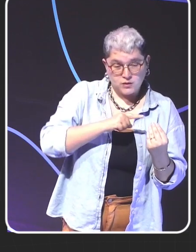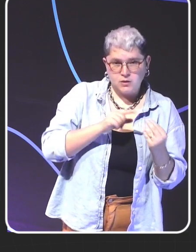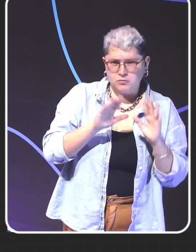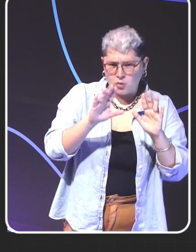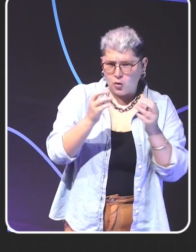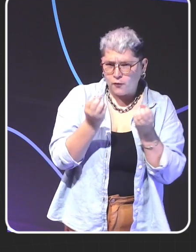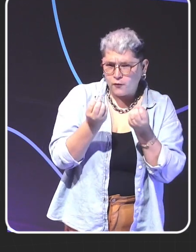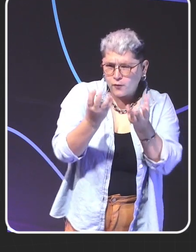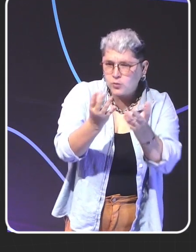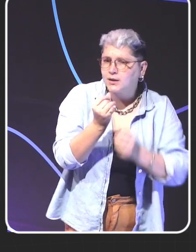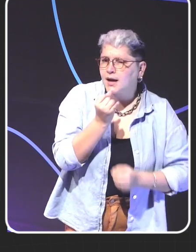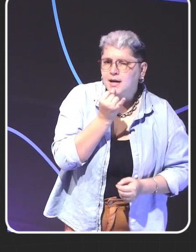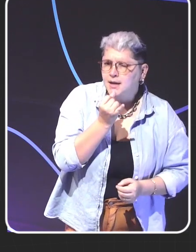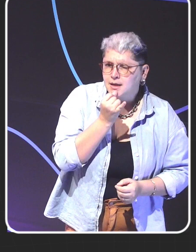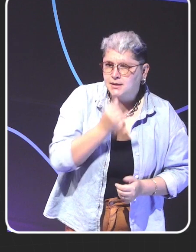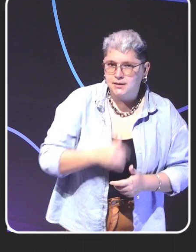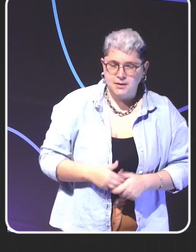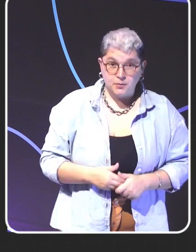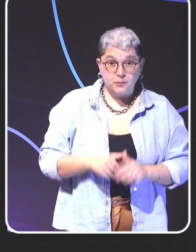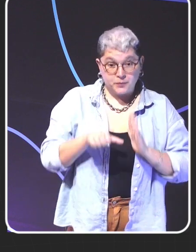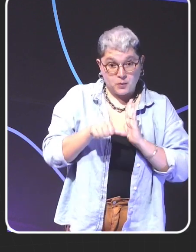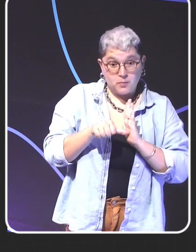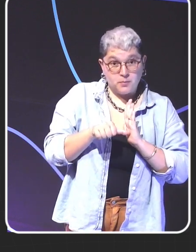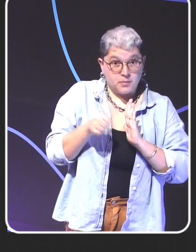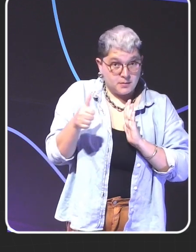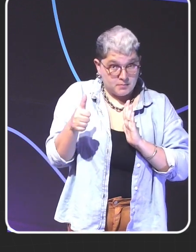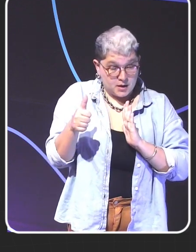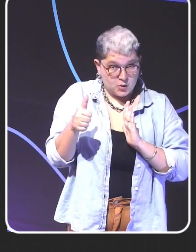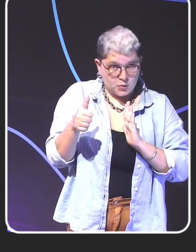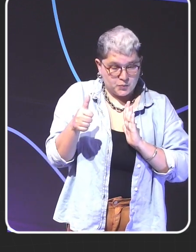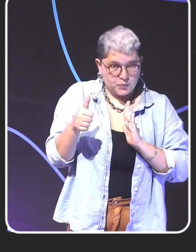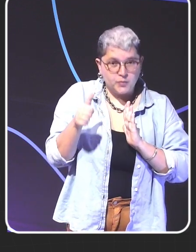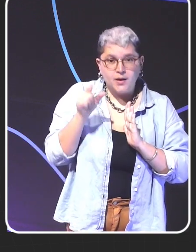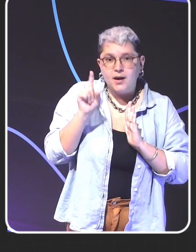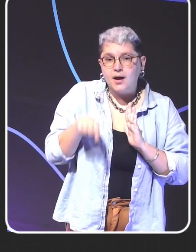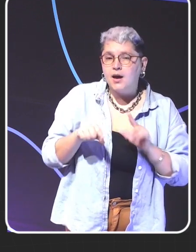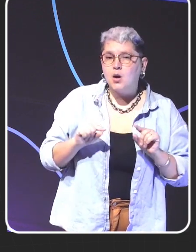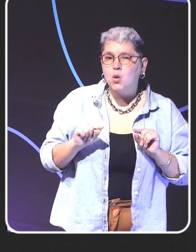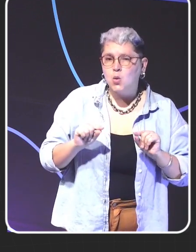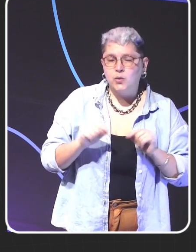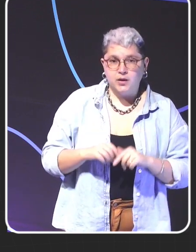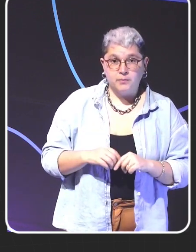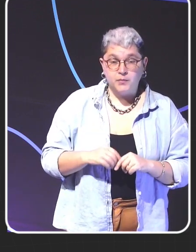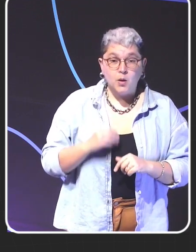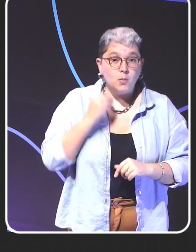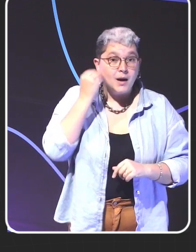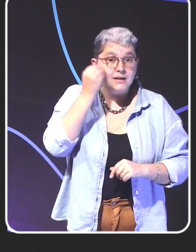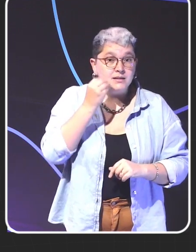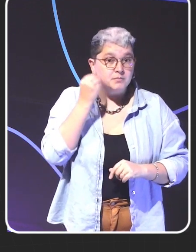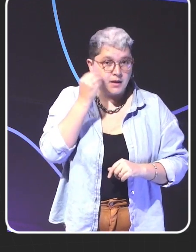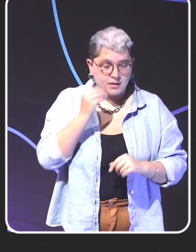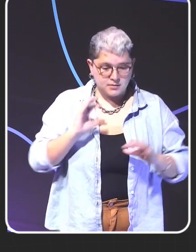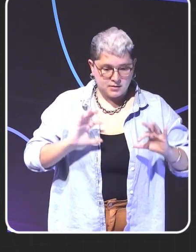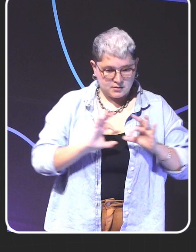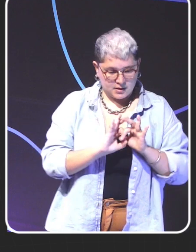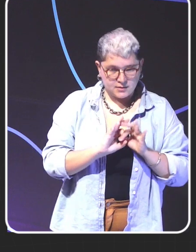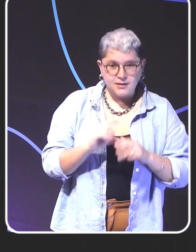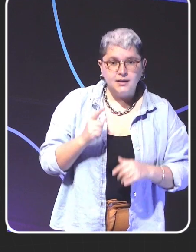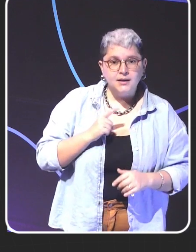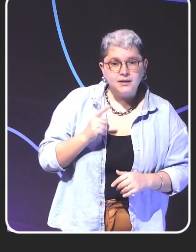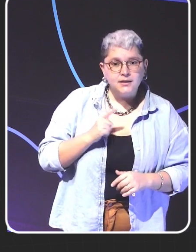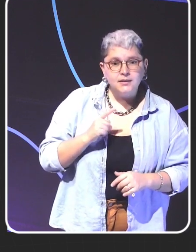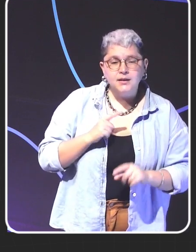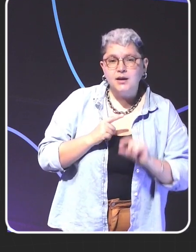alguns exemplos. Então, o primeiro exemplo é a gente trazer uma experiência integrada. Aqui na imagem, a gente